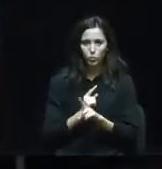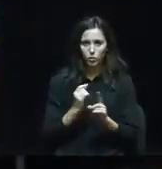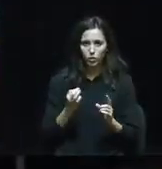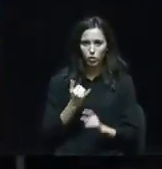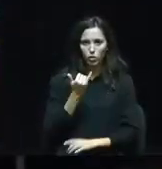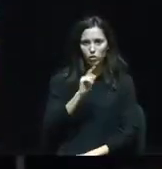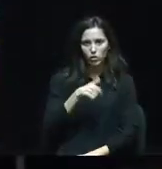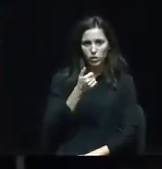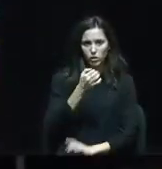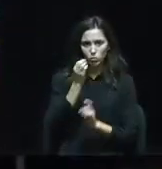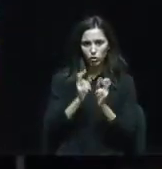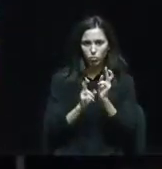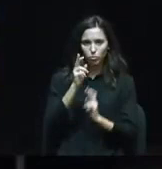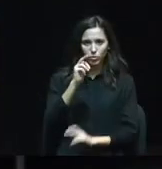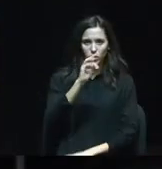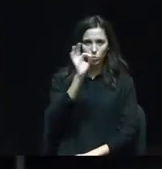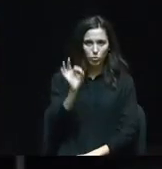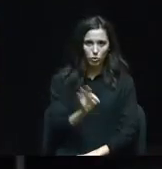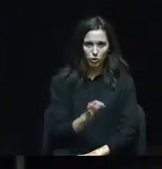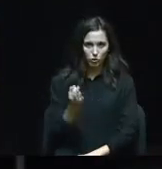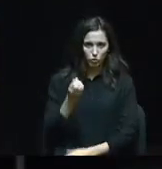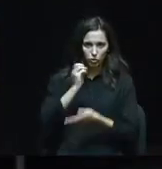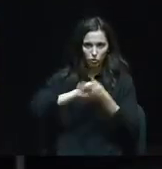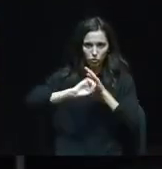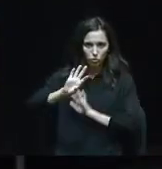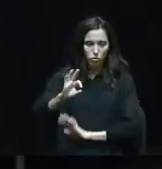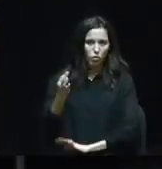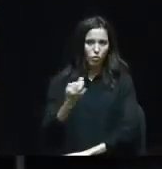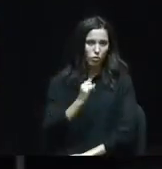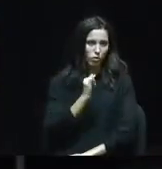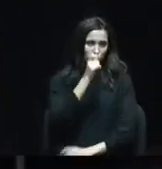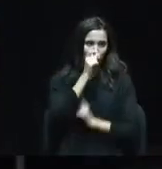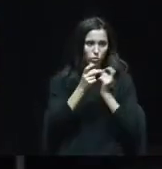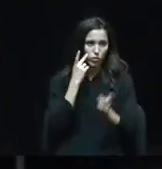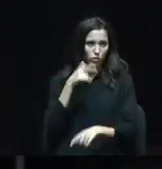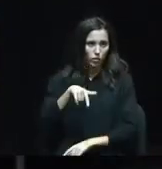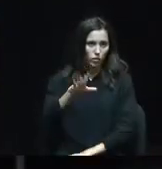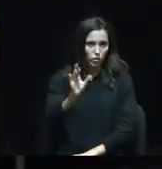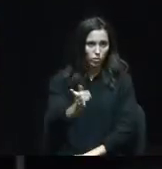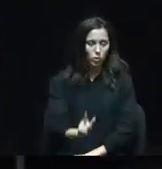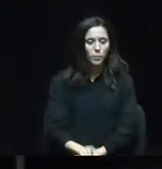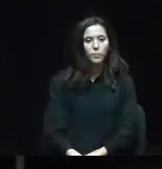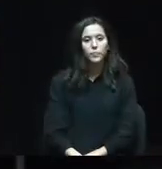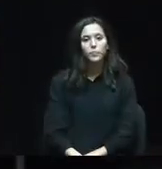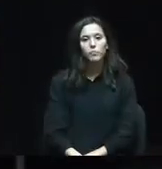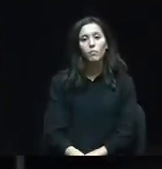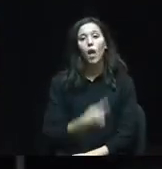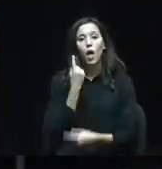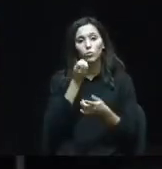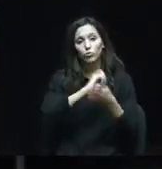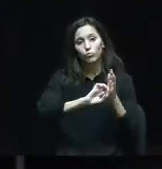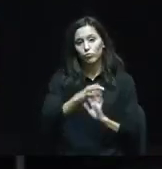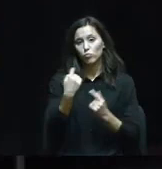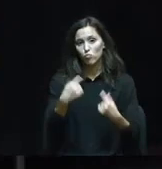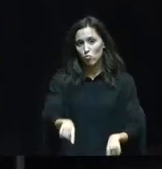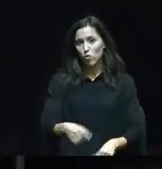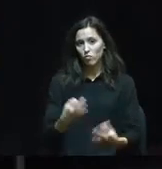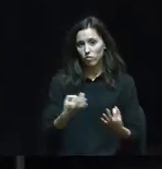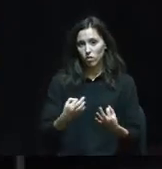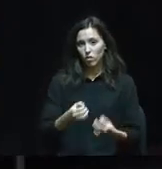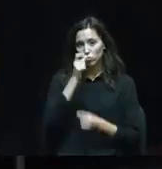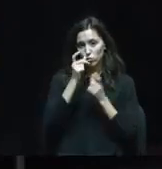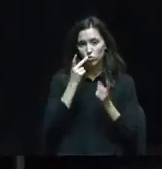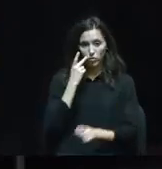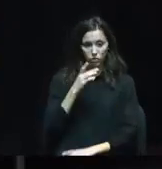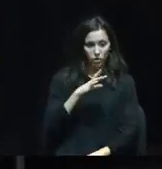aumentado de 2,5% para 3% aquilo que é a devolução de IRS aos lisboetas. A alguns lisboetas, na verdade. Ou seja, os